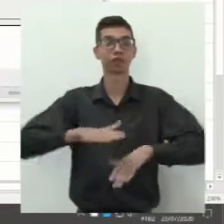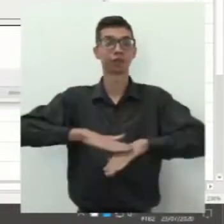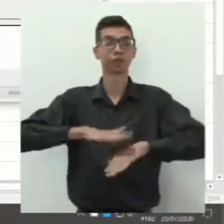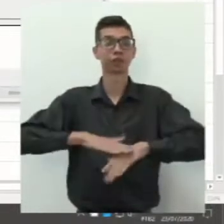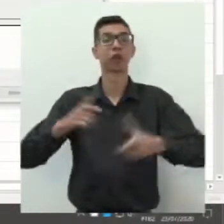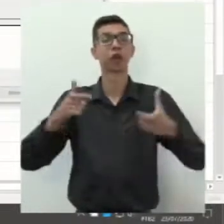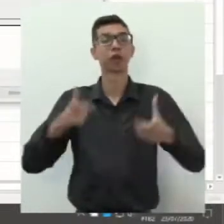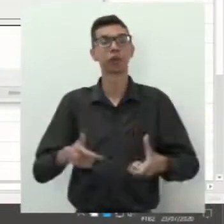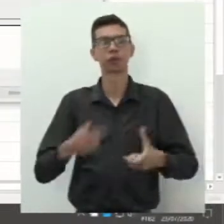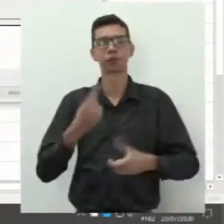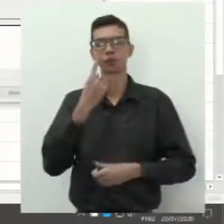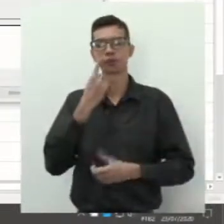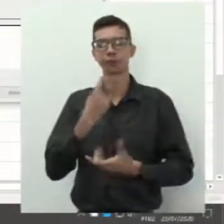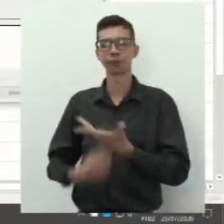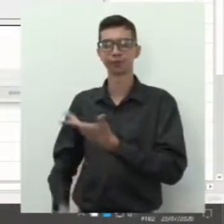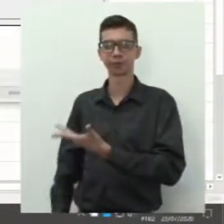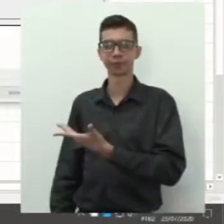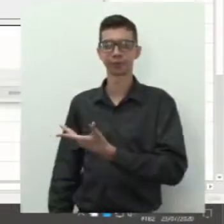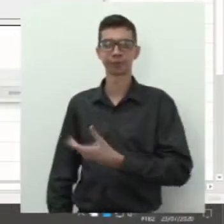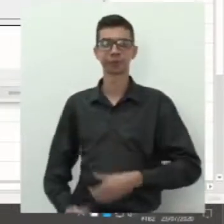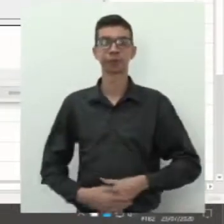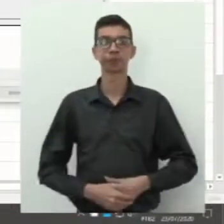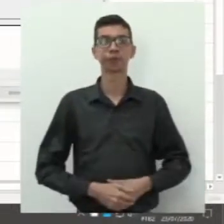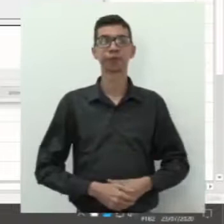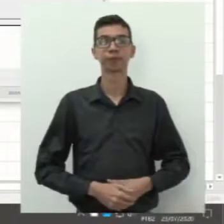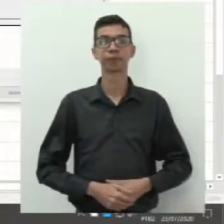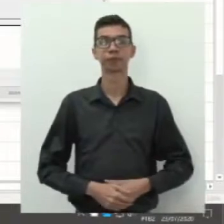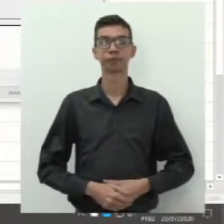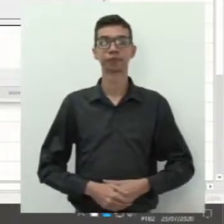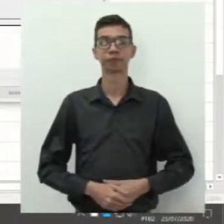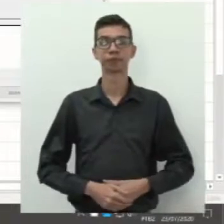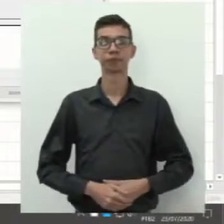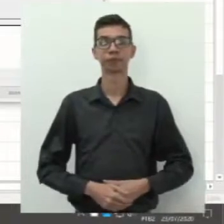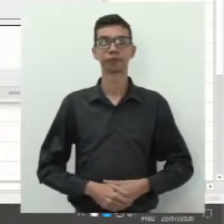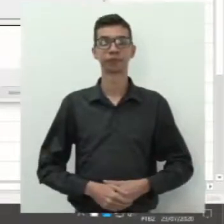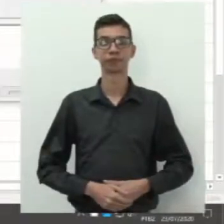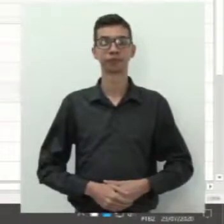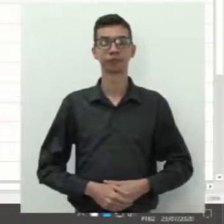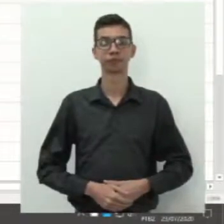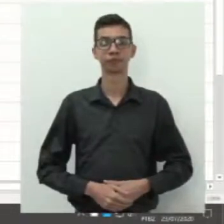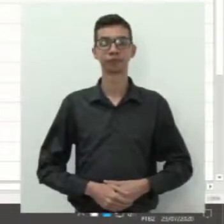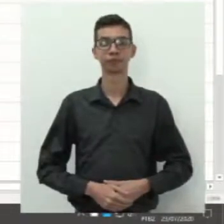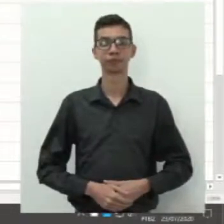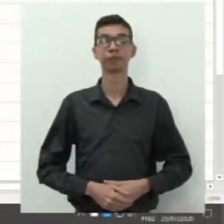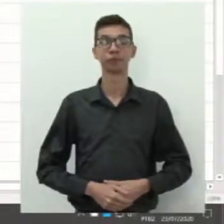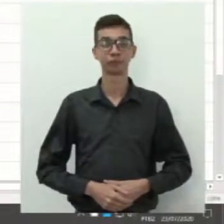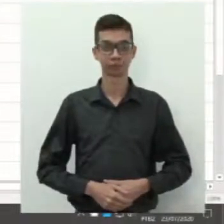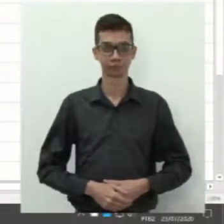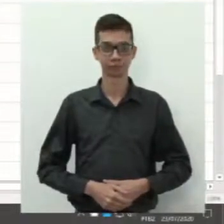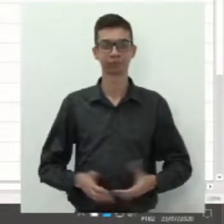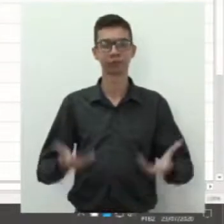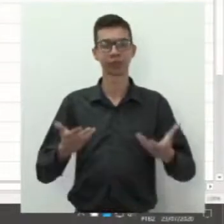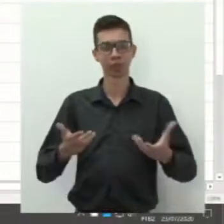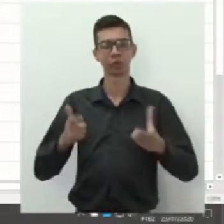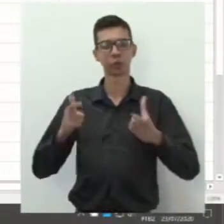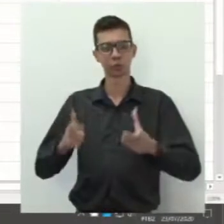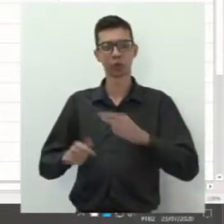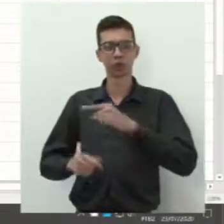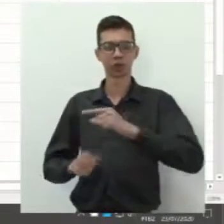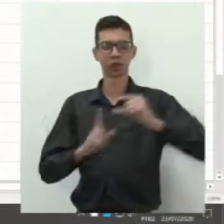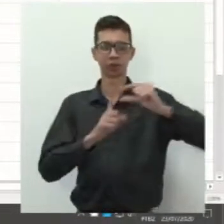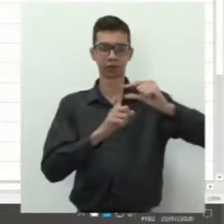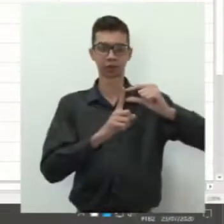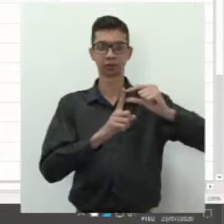Então, eu clico aqui, ó. Eu quero que isso seja feito aqui, ó. E dou um concluir. No caso aqui, eu selecionei